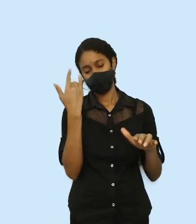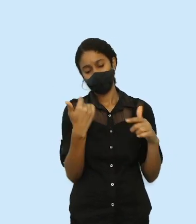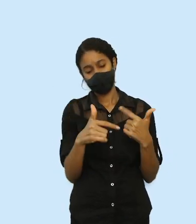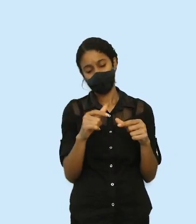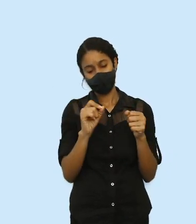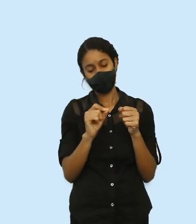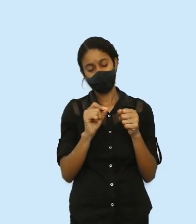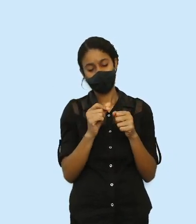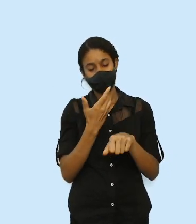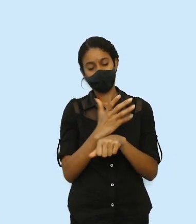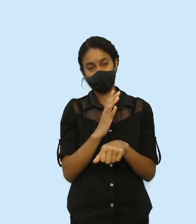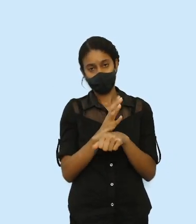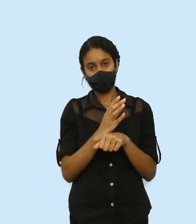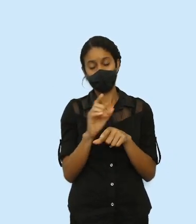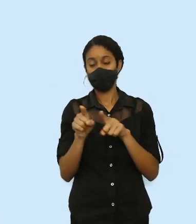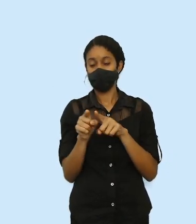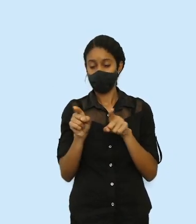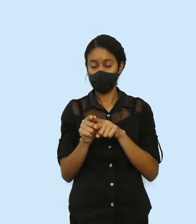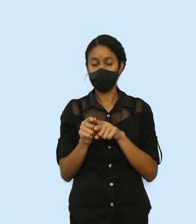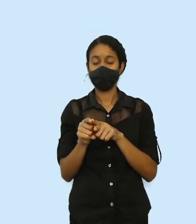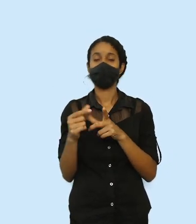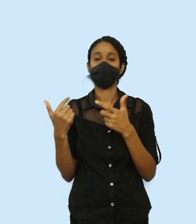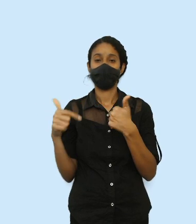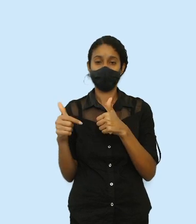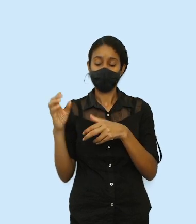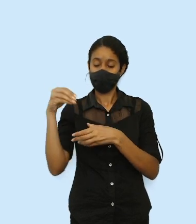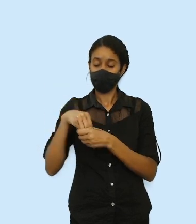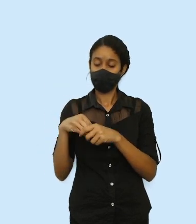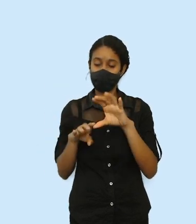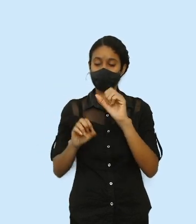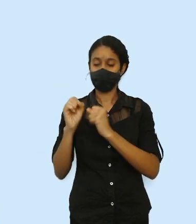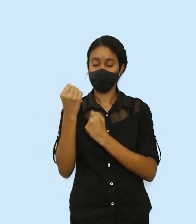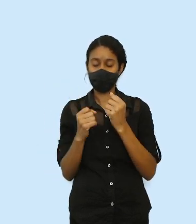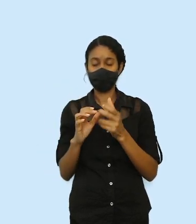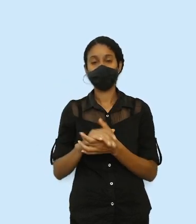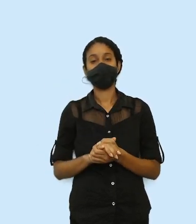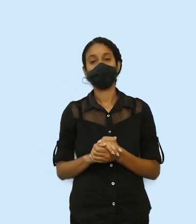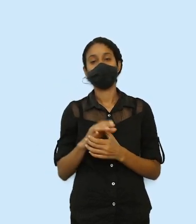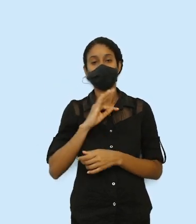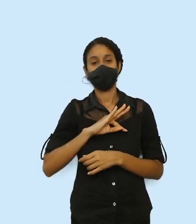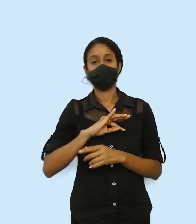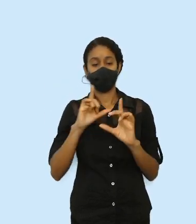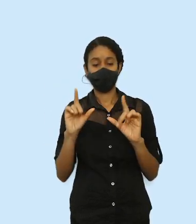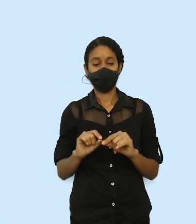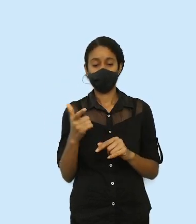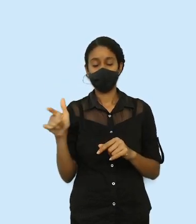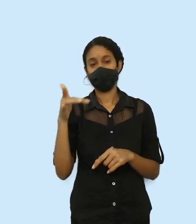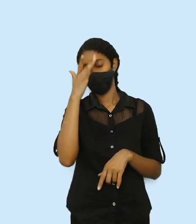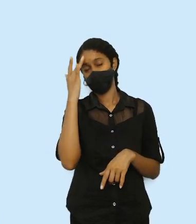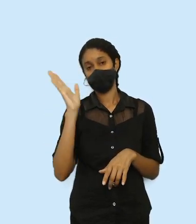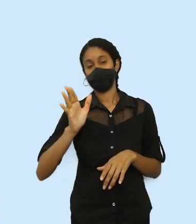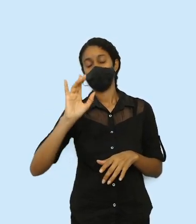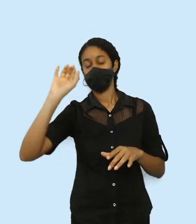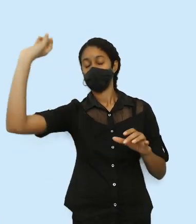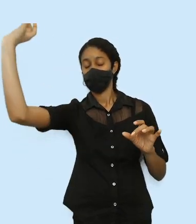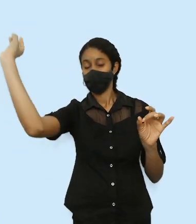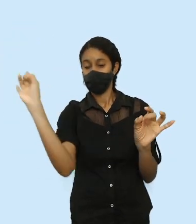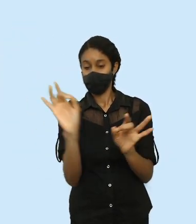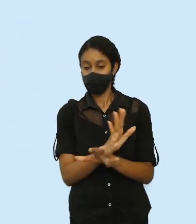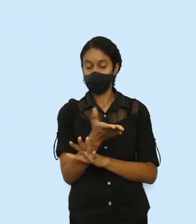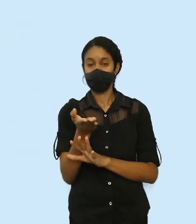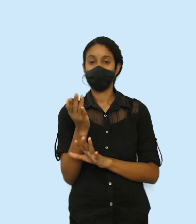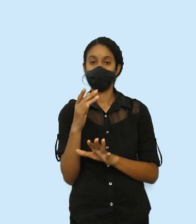fazer treinamentos, mas ele também é convidado a trabalhar na empresa, recebendo um salário menor do que talvez uma pessoa que já vem pronta, já